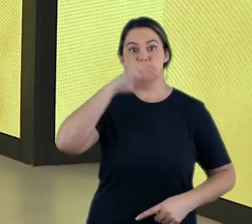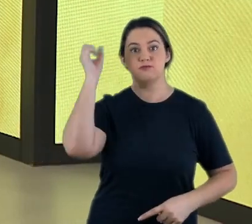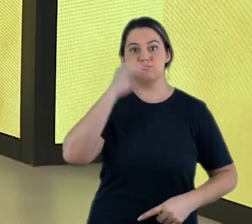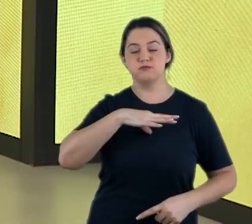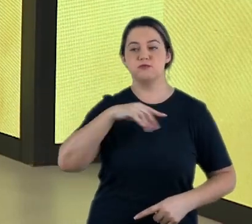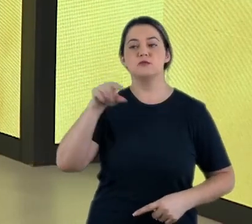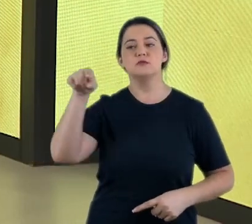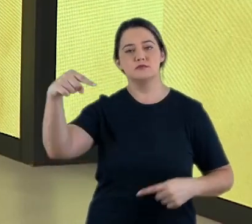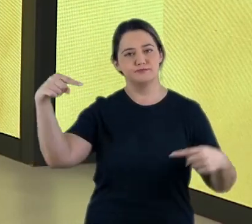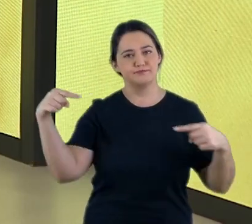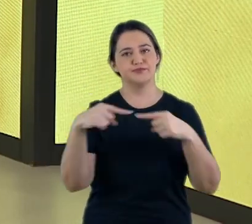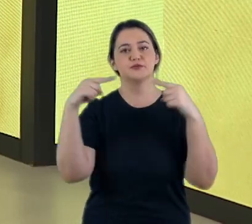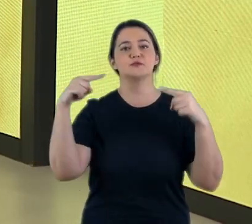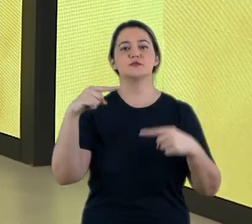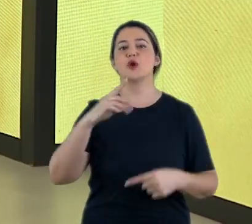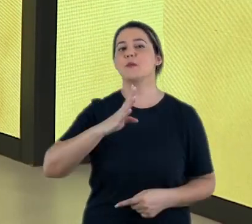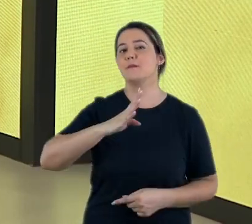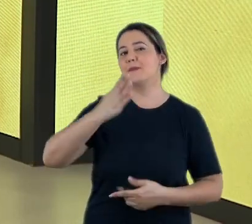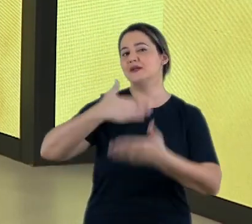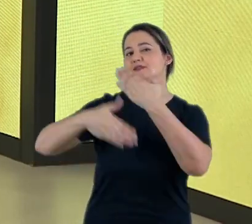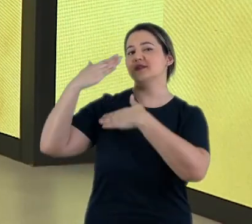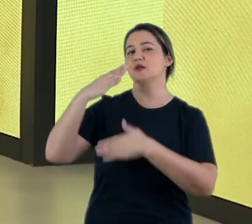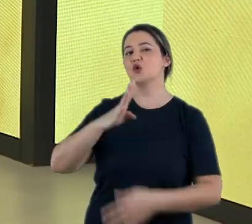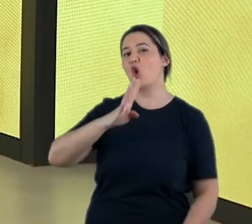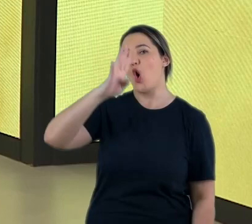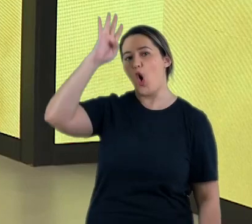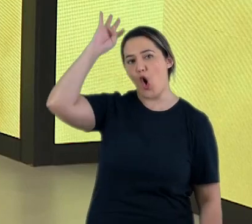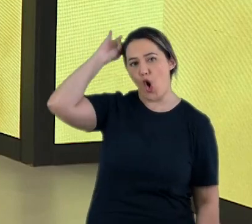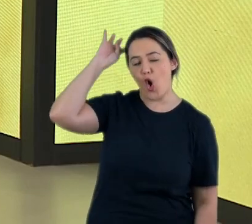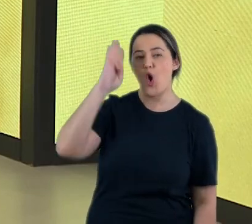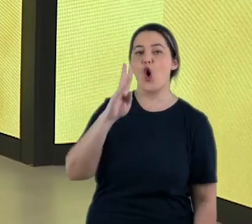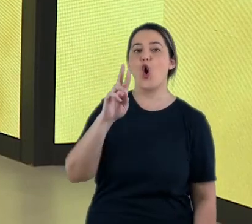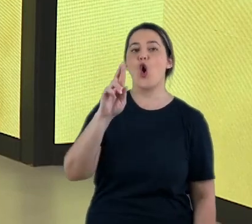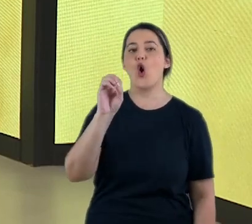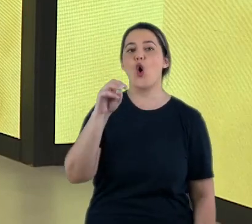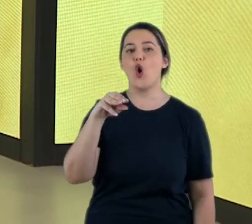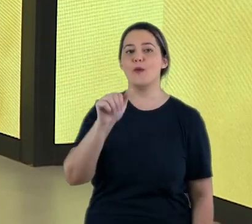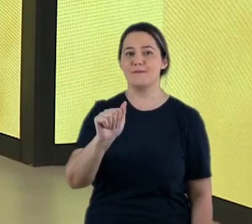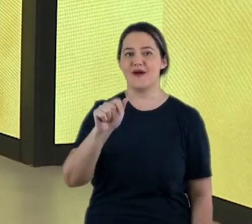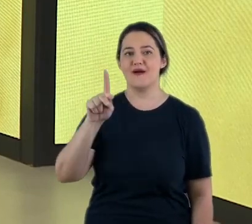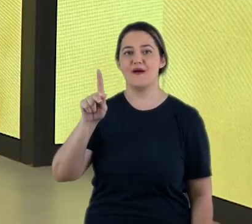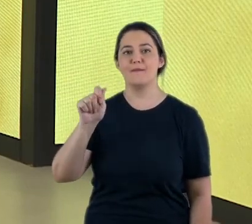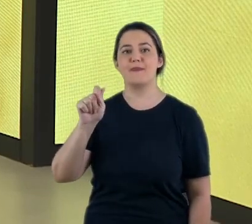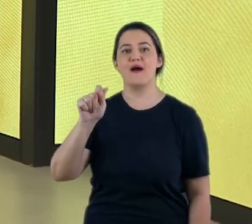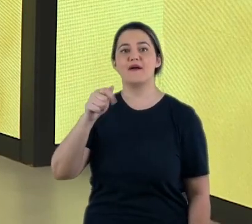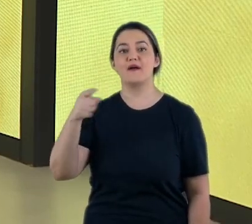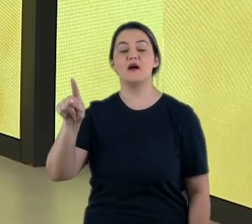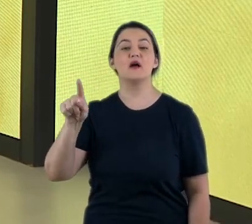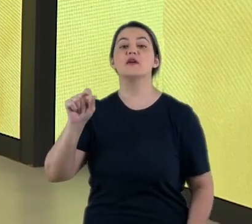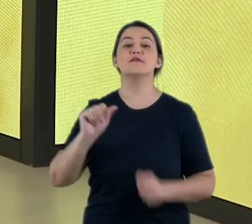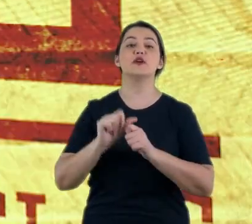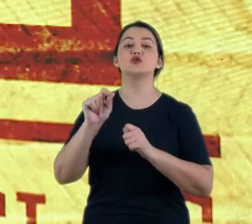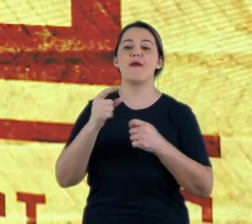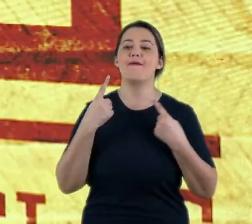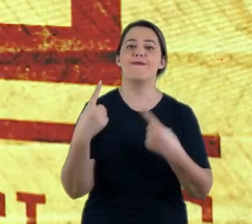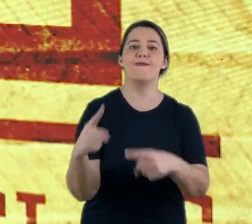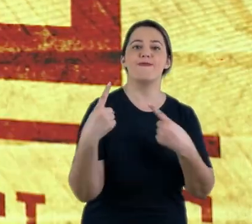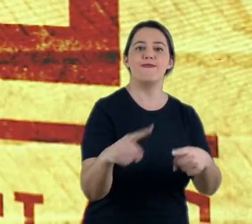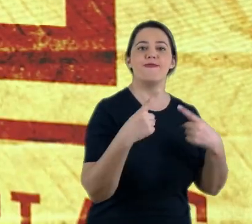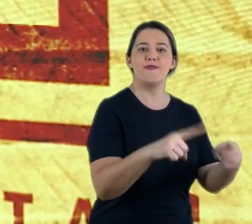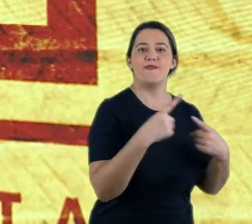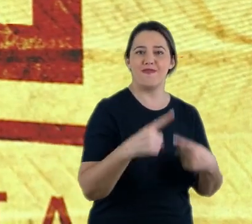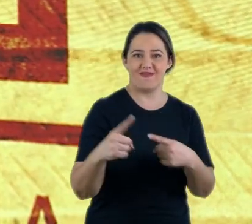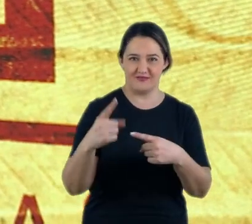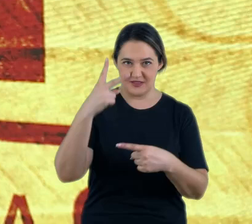de Roma pagã, que conquistou, governou e pisoteou o mundo com seus pés. O